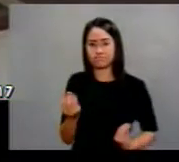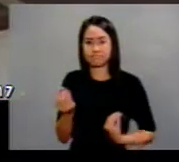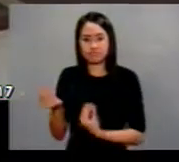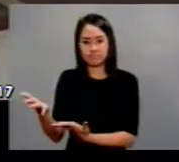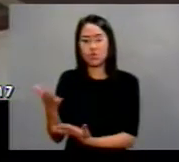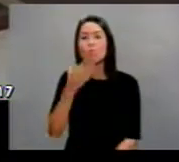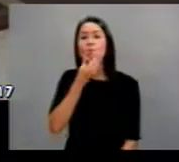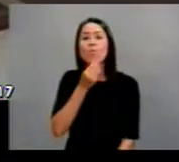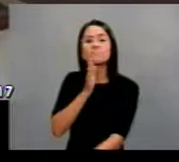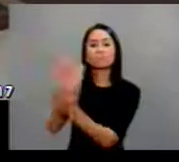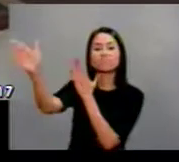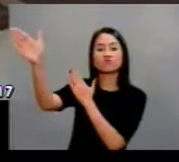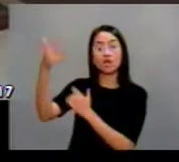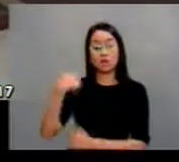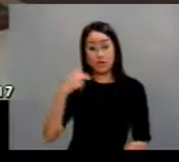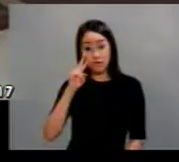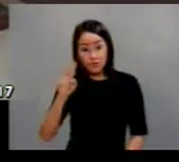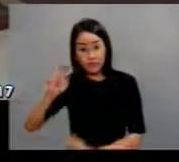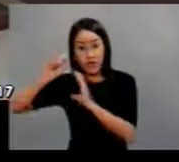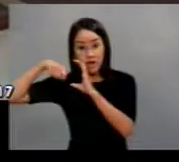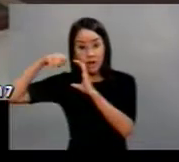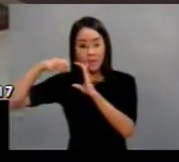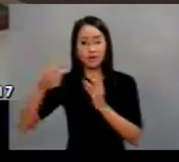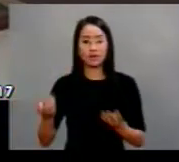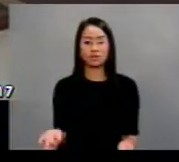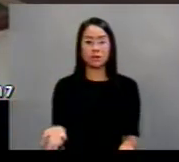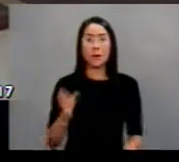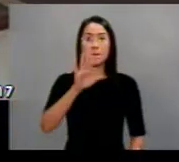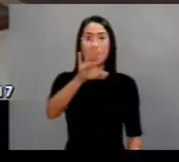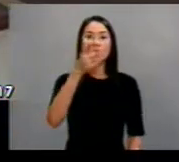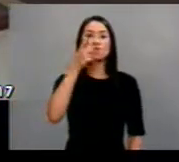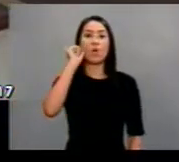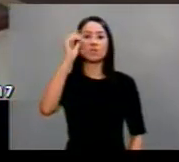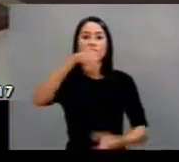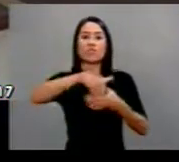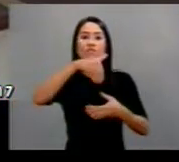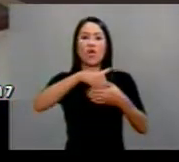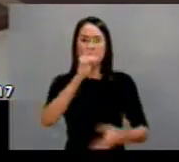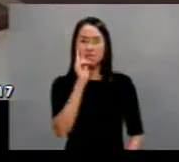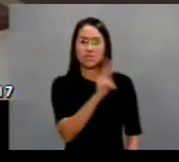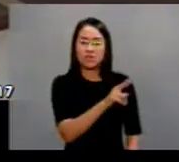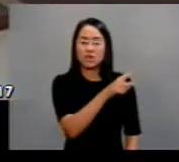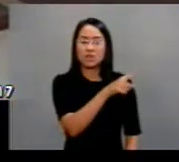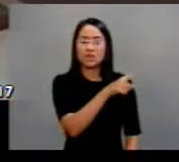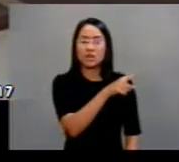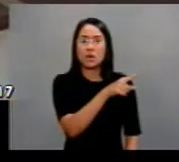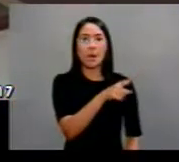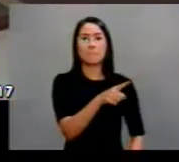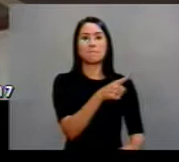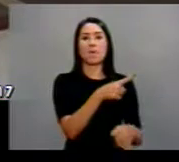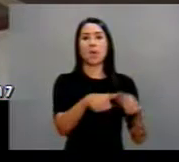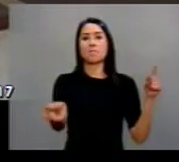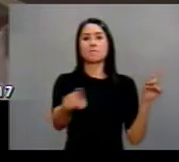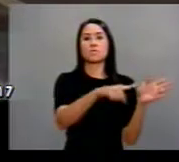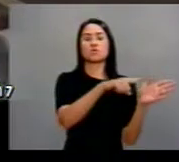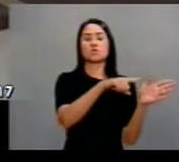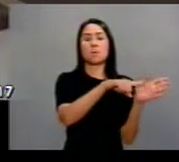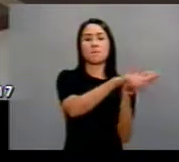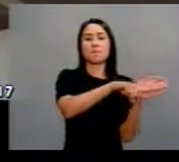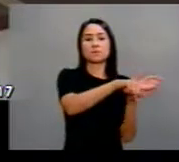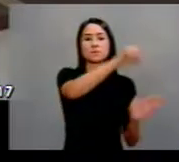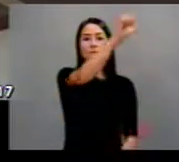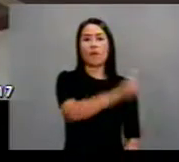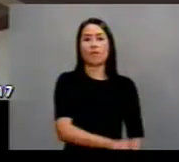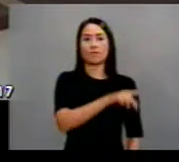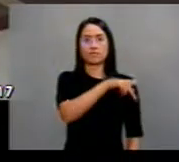isentou Temer. É uma vergonha. Qual é o exemplo que se dá